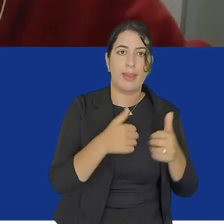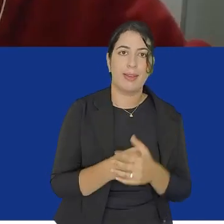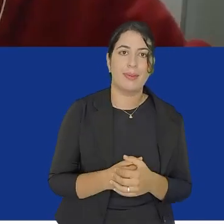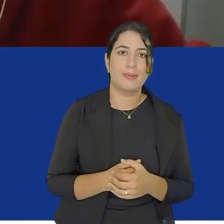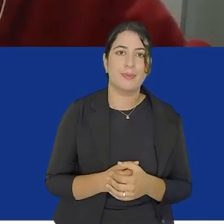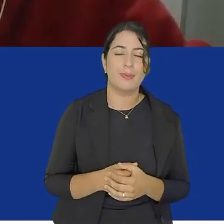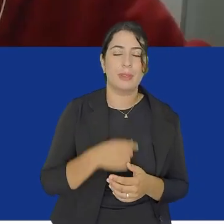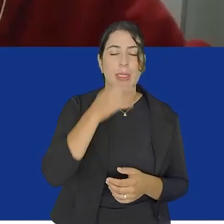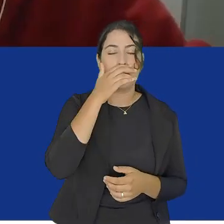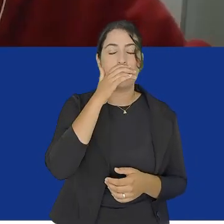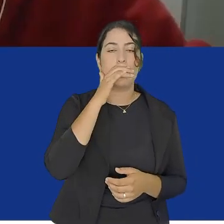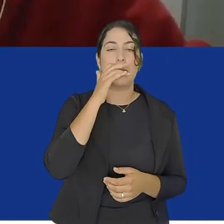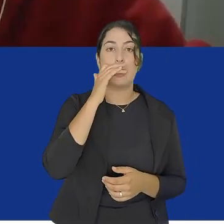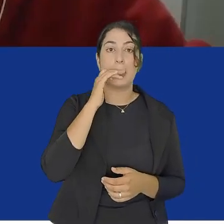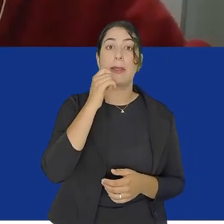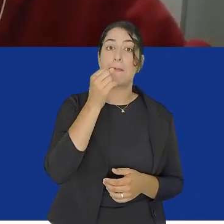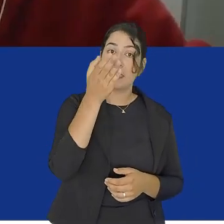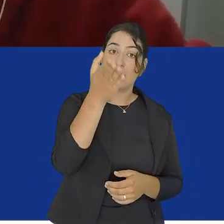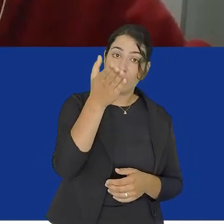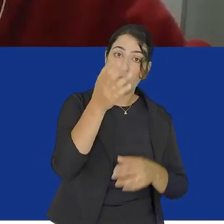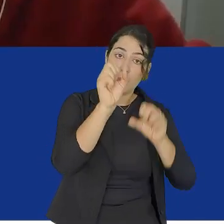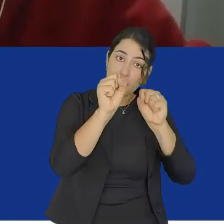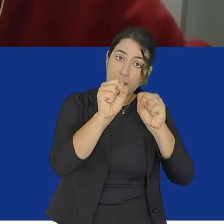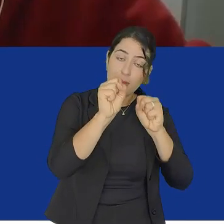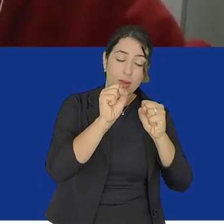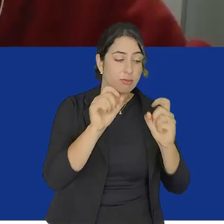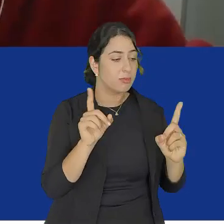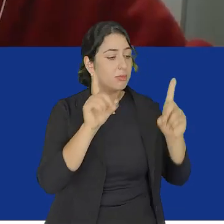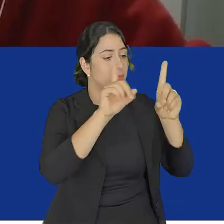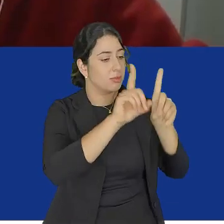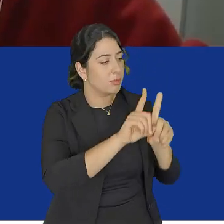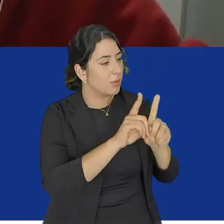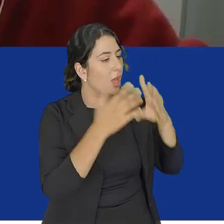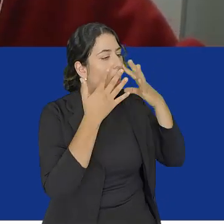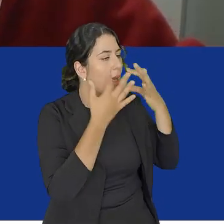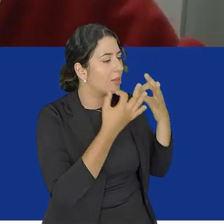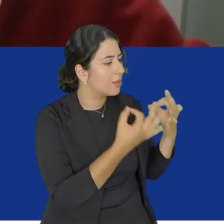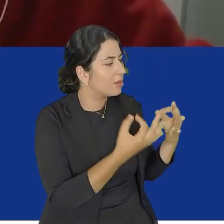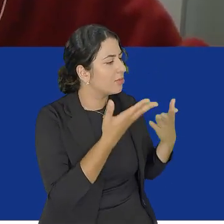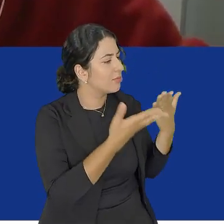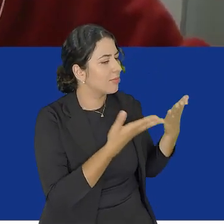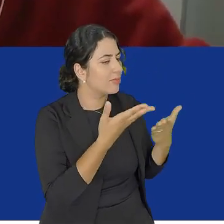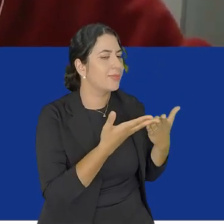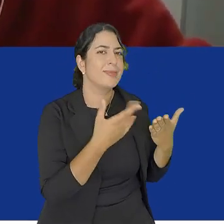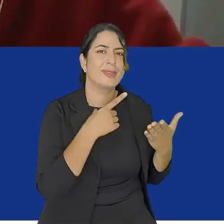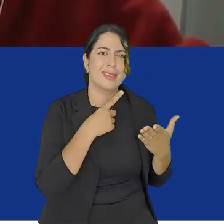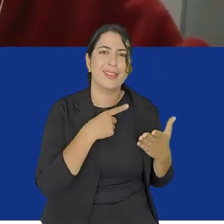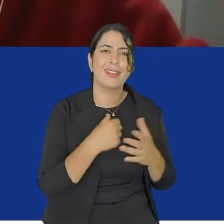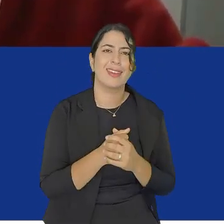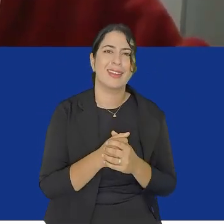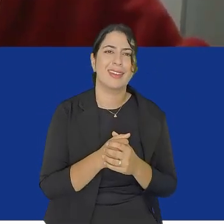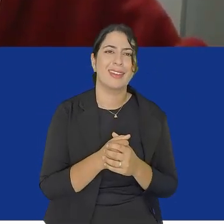Então, você pode ser essa pessoa que oferece o olhar para o outro, o olhar que confirma, o olhar que rompe